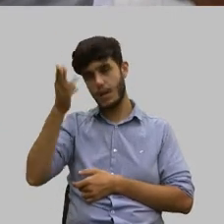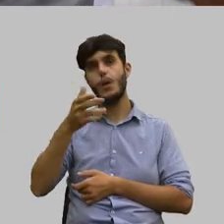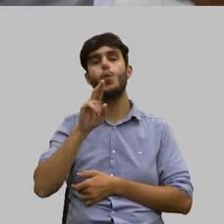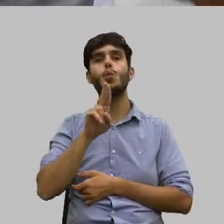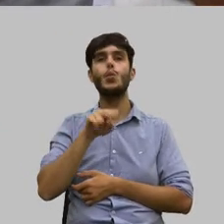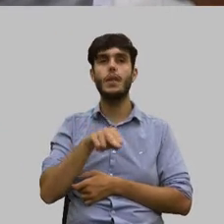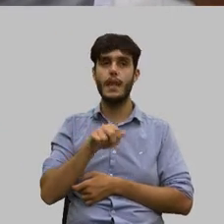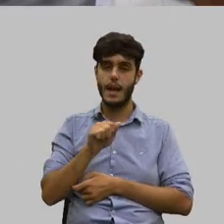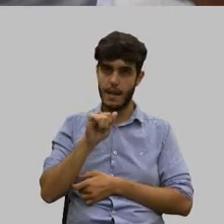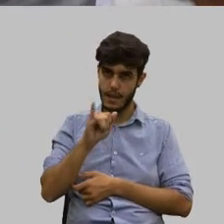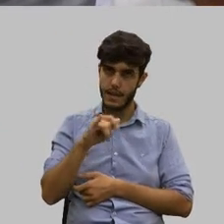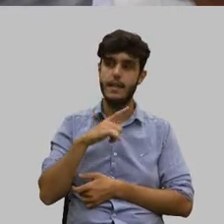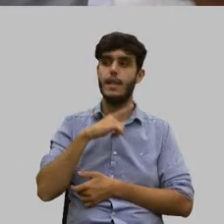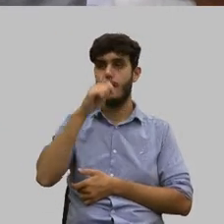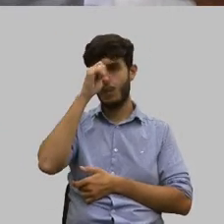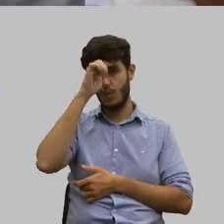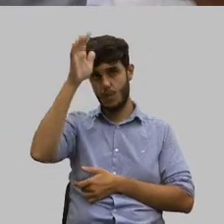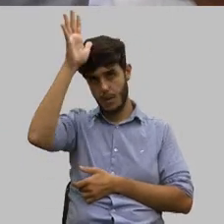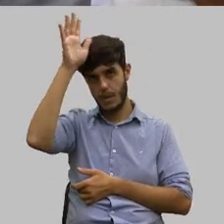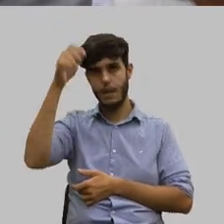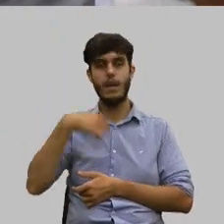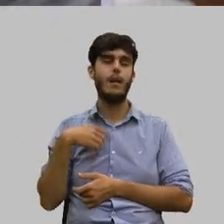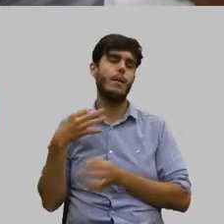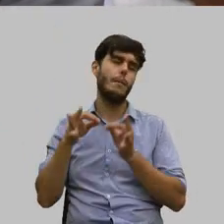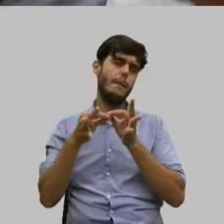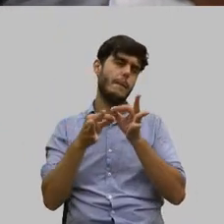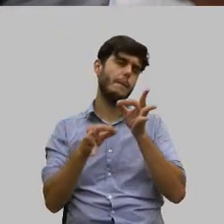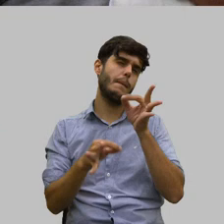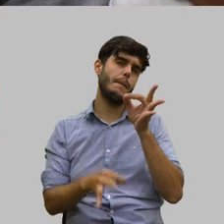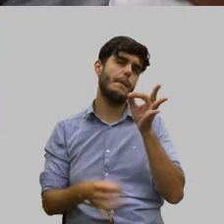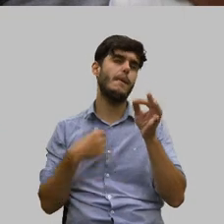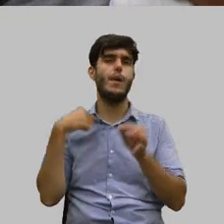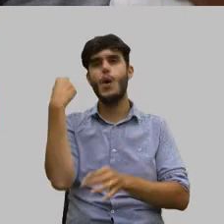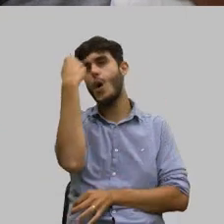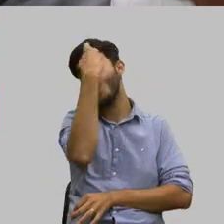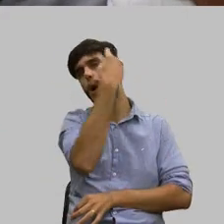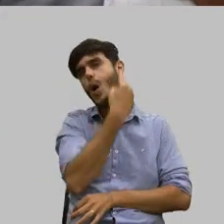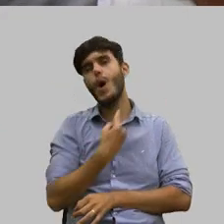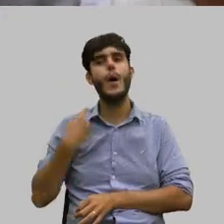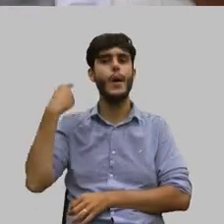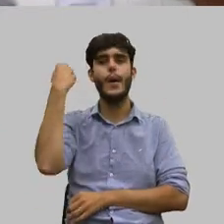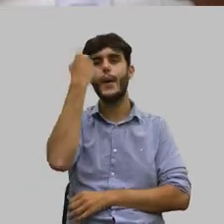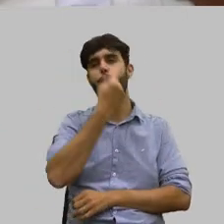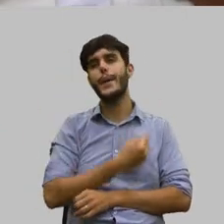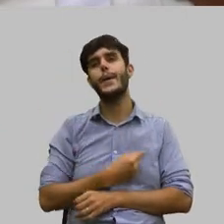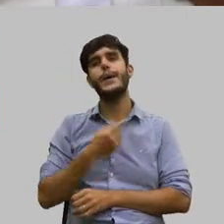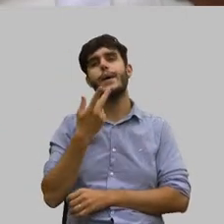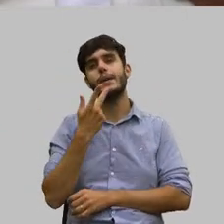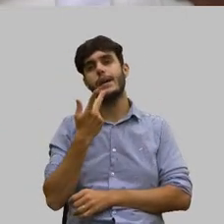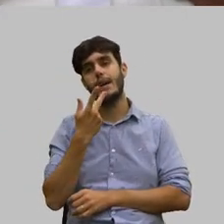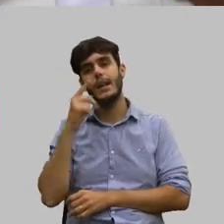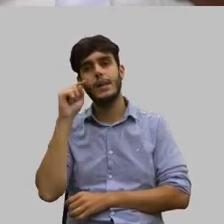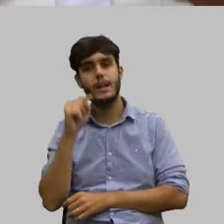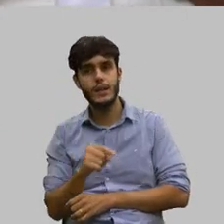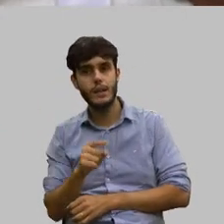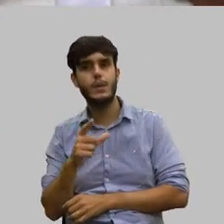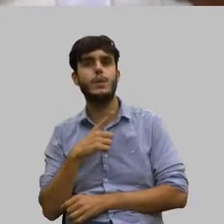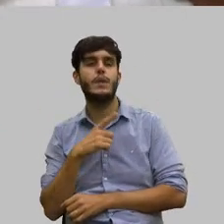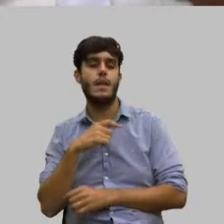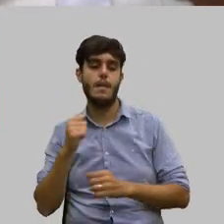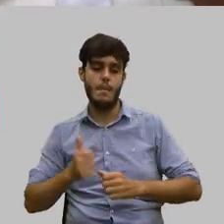Eh eu poderia ficar aqui até horas relatando aquilo que a gente tem de